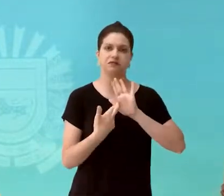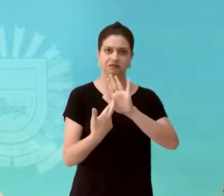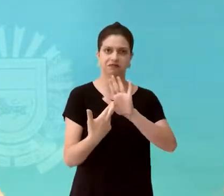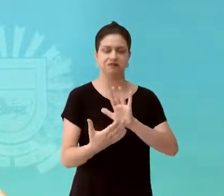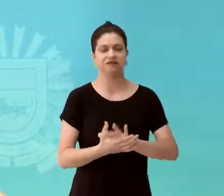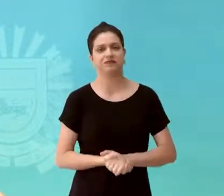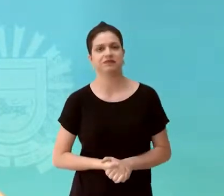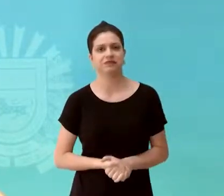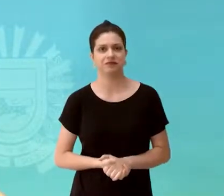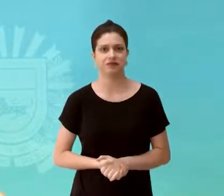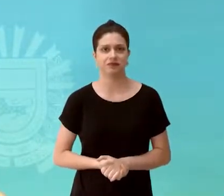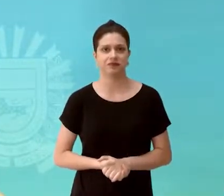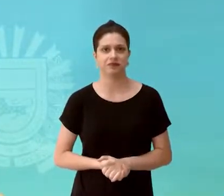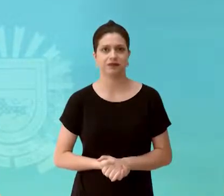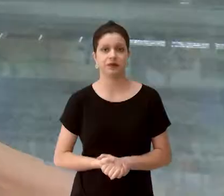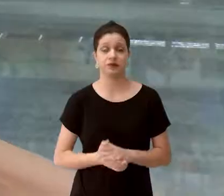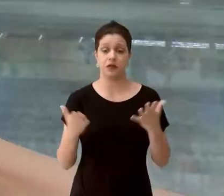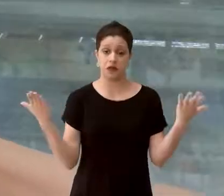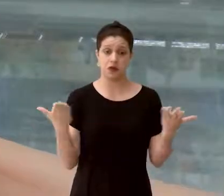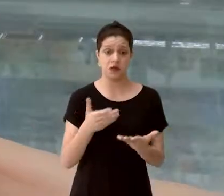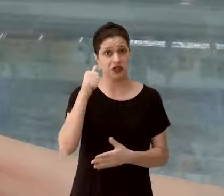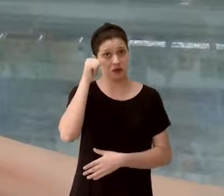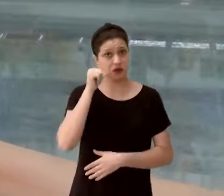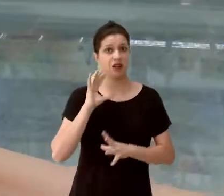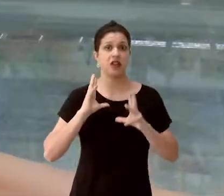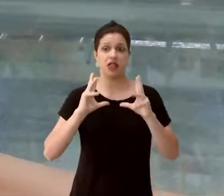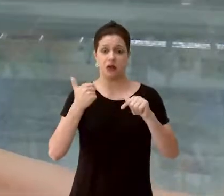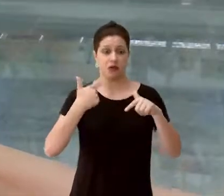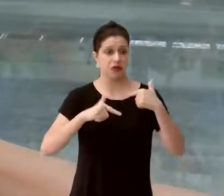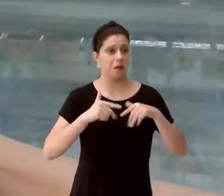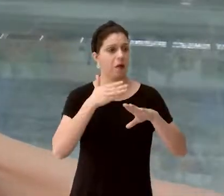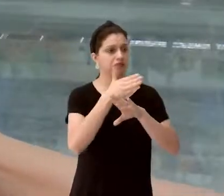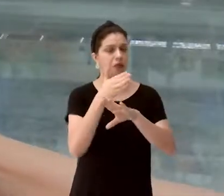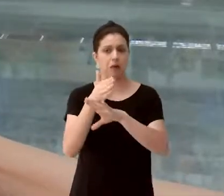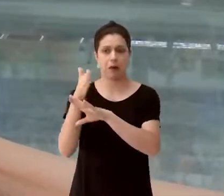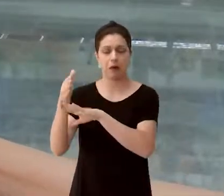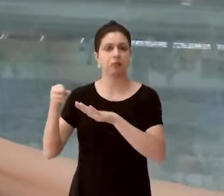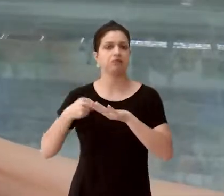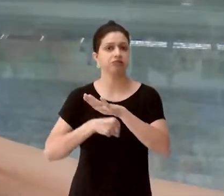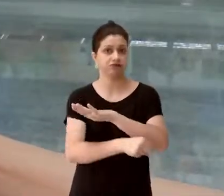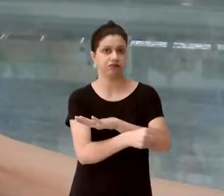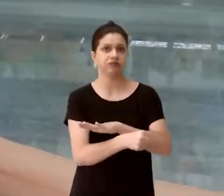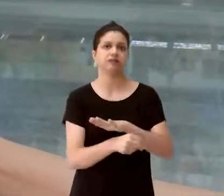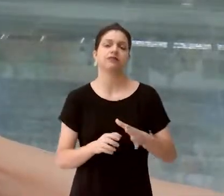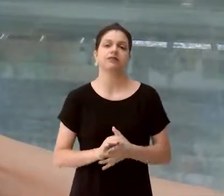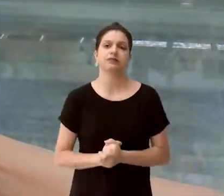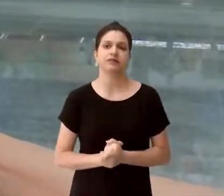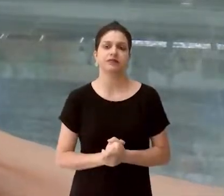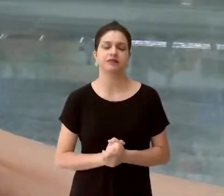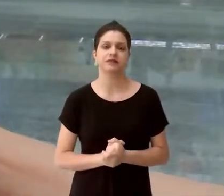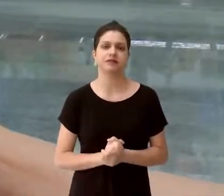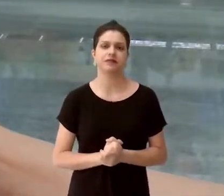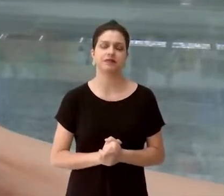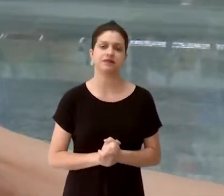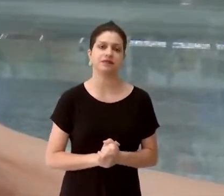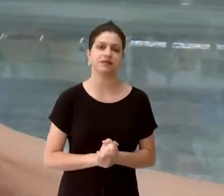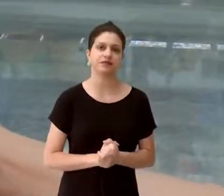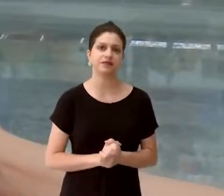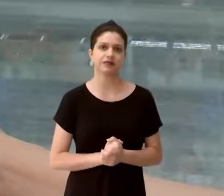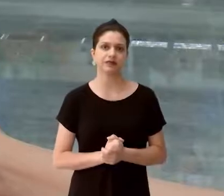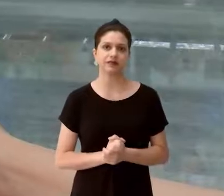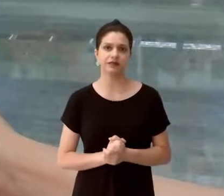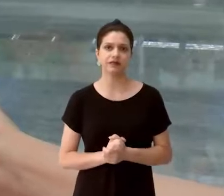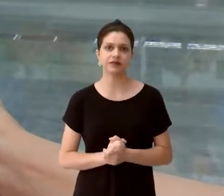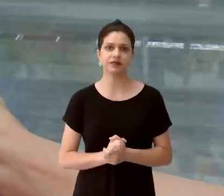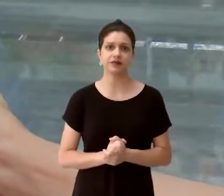aqui, até porque nós as representamos. Hoje a mulher, em todos os segmentos, ela está conquistando espaço, né? E no